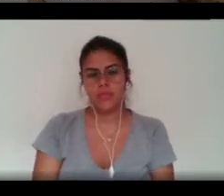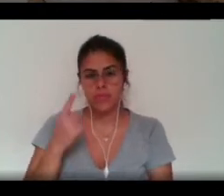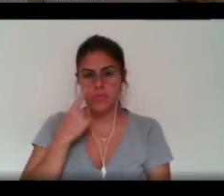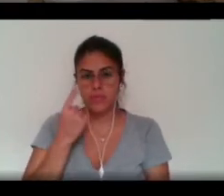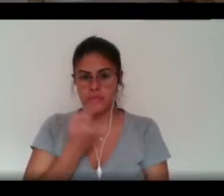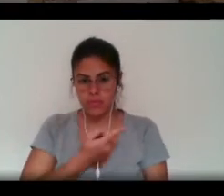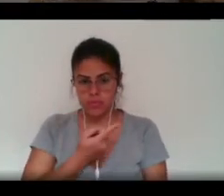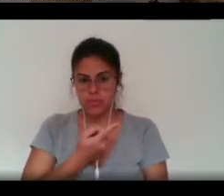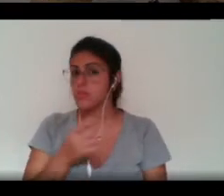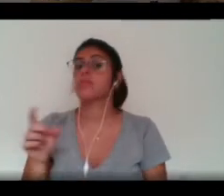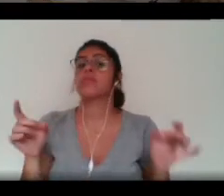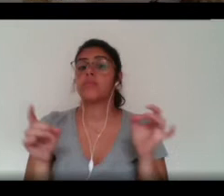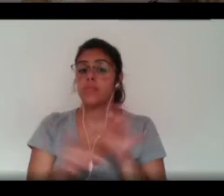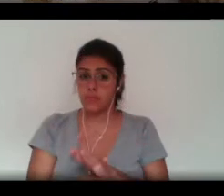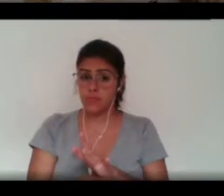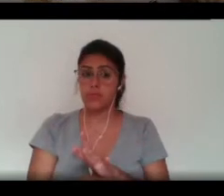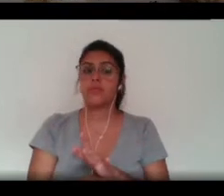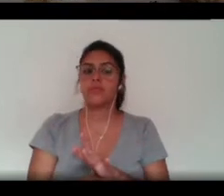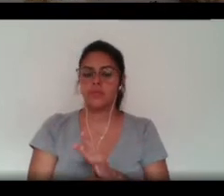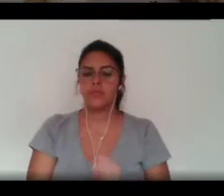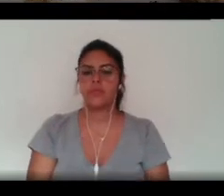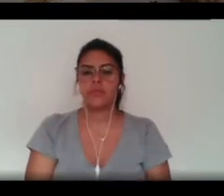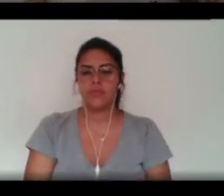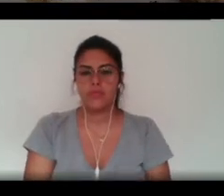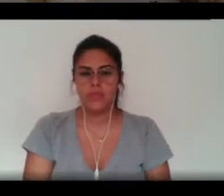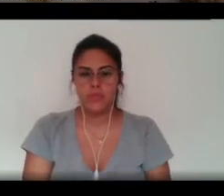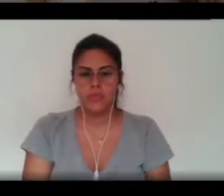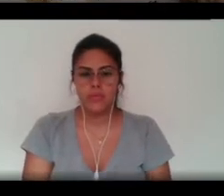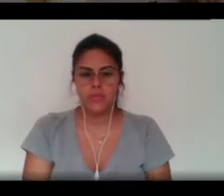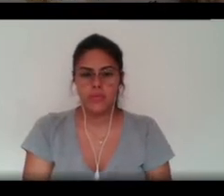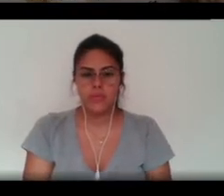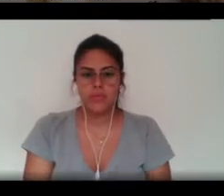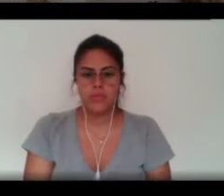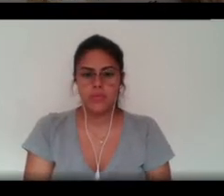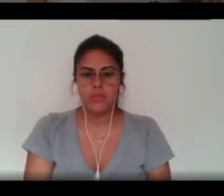ao quadrado. Pronto. Aqui agora, ó,